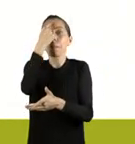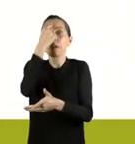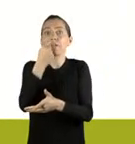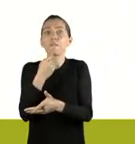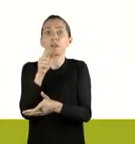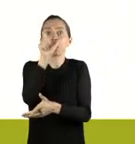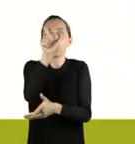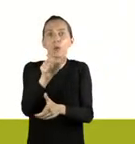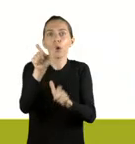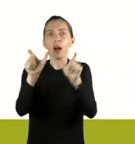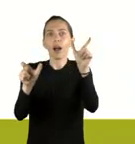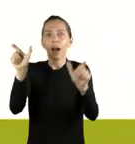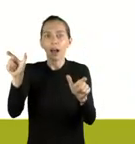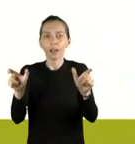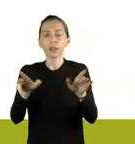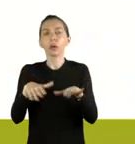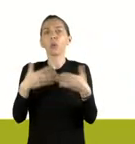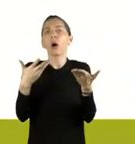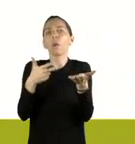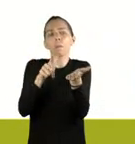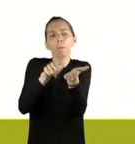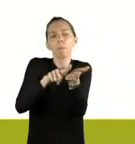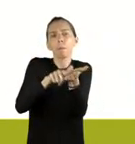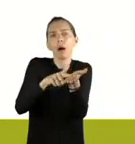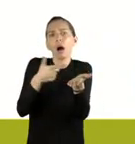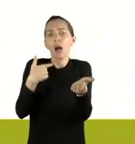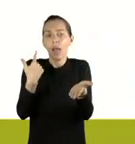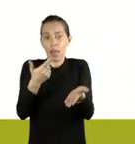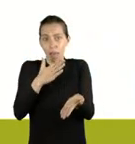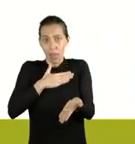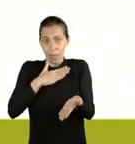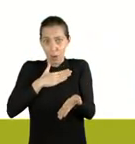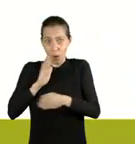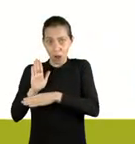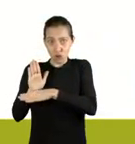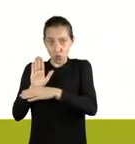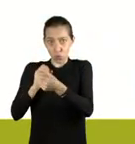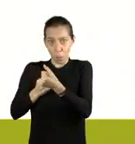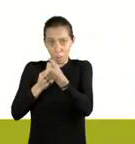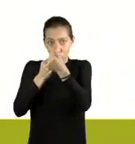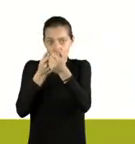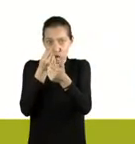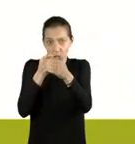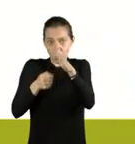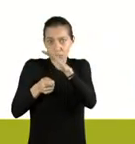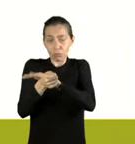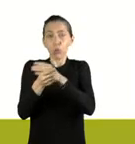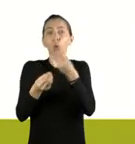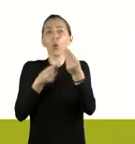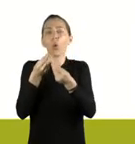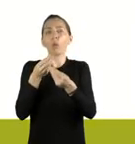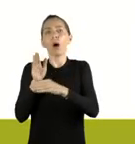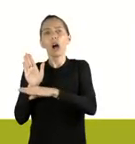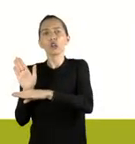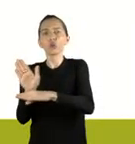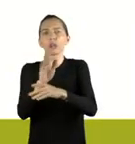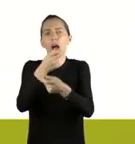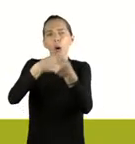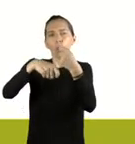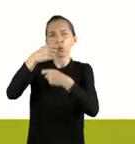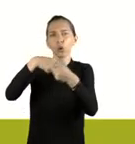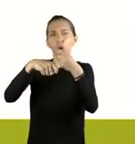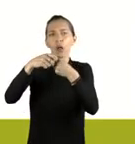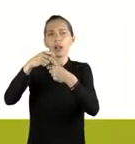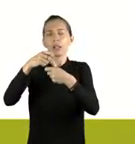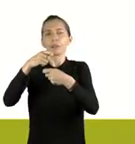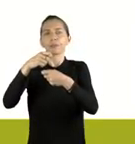sentido. No sentido de papel de assessor de investimentos, a gente tem, primeiro, auxiliar o controle de investimentos. Então, a